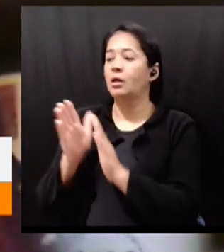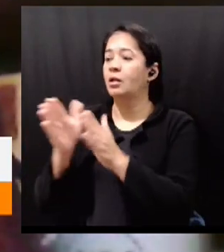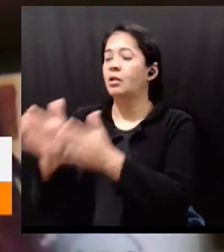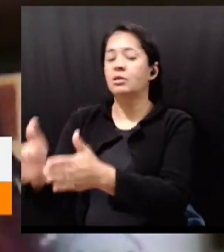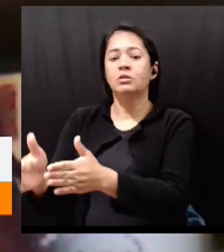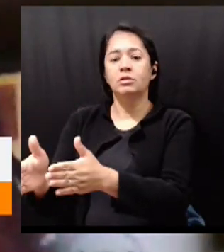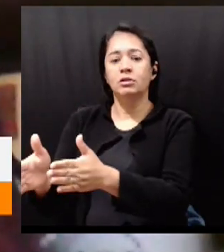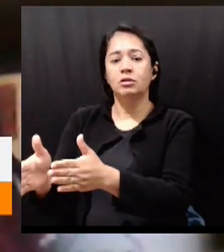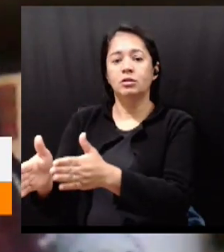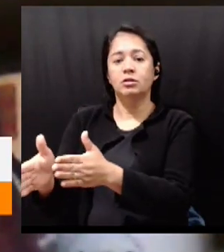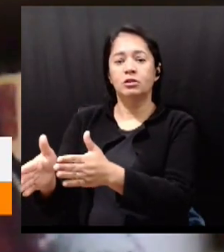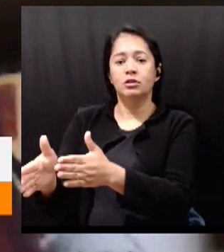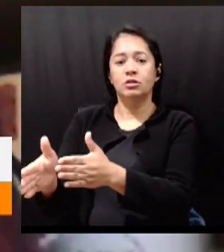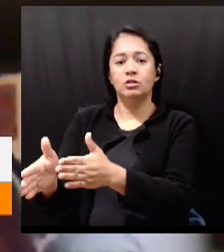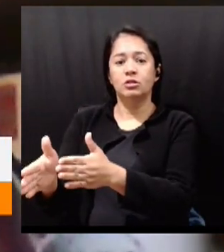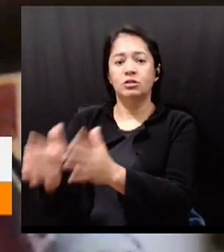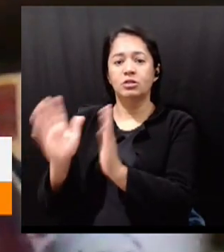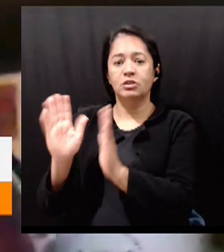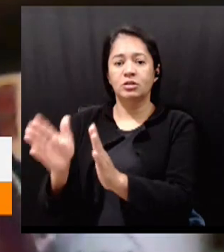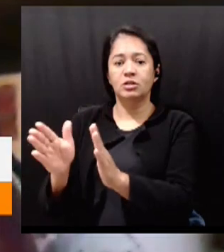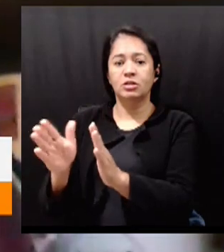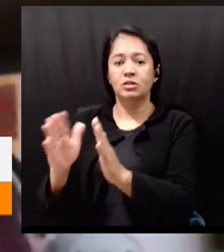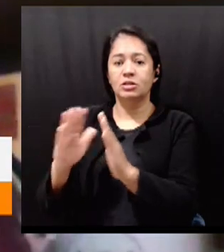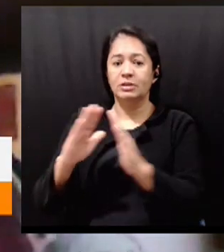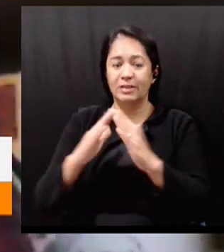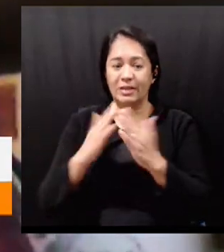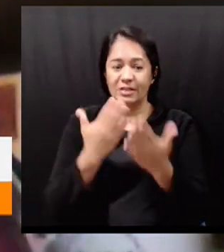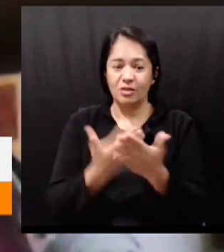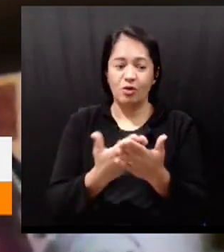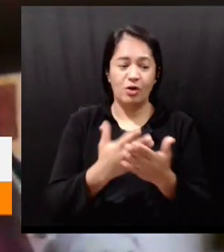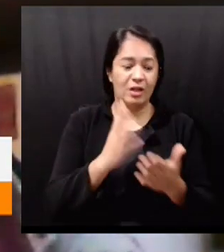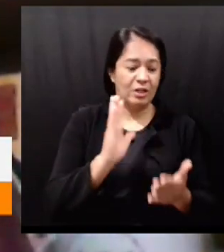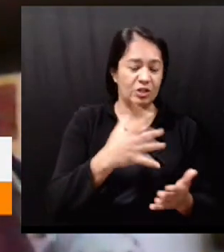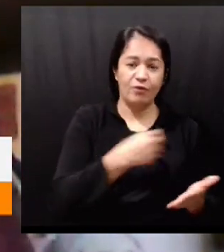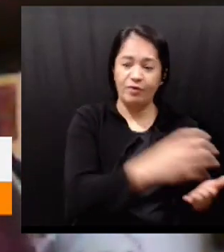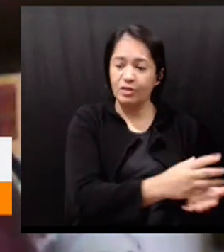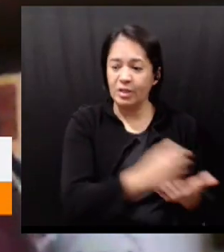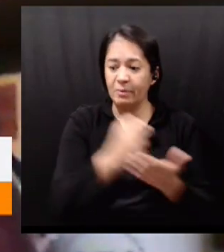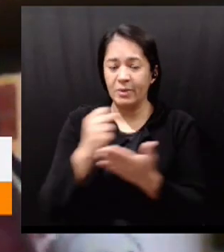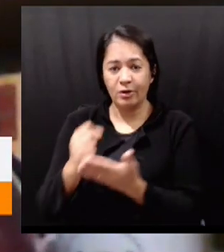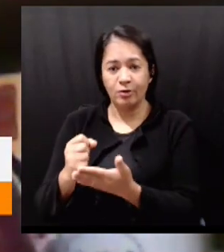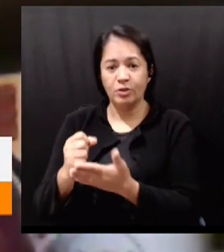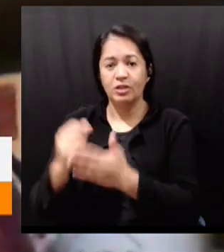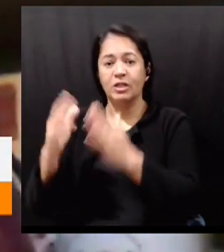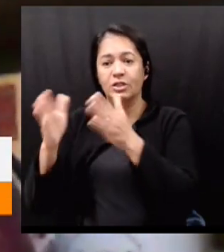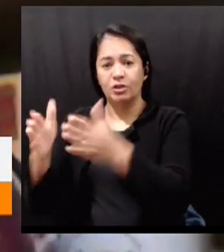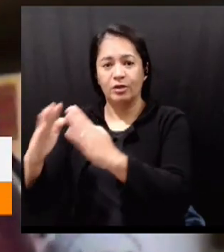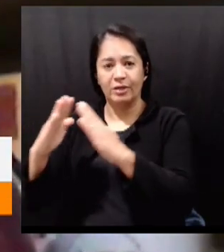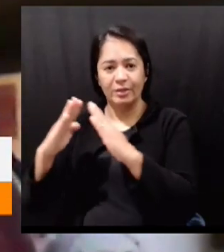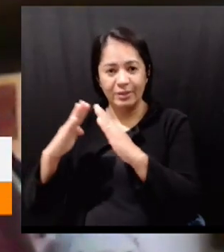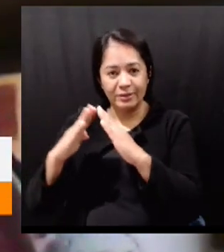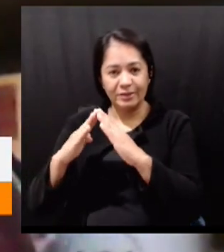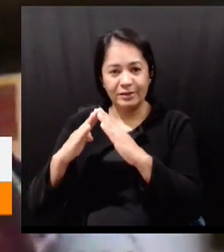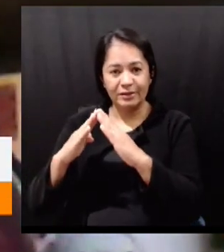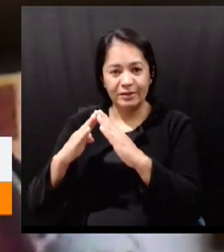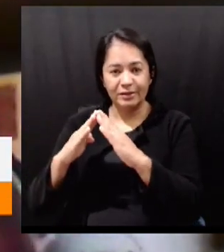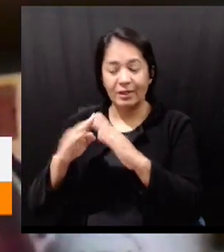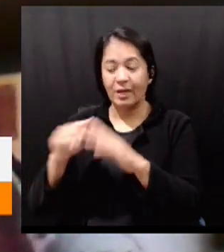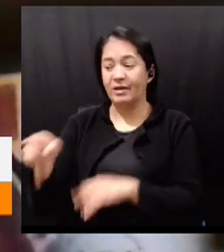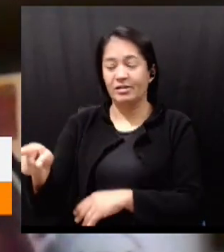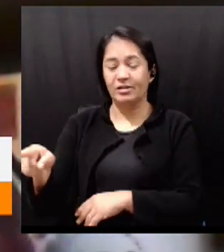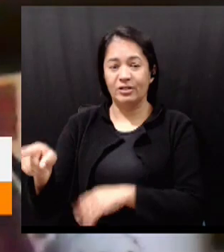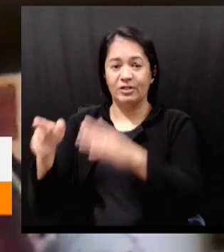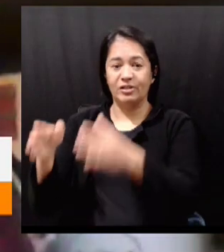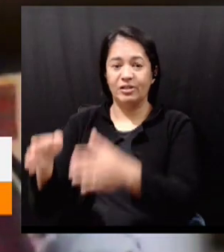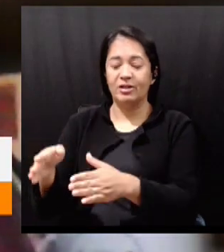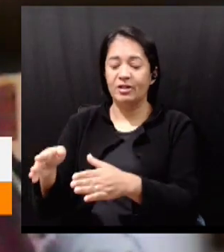vezes ela já passou na escola, já pegou as crianças, já trouxe para casa. Aí ela vai verificar se tem roupa